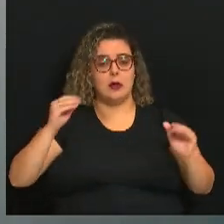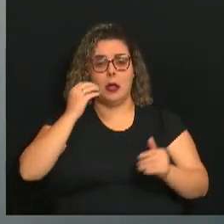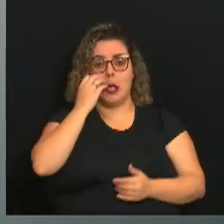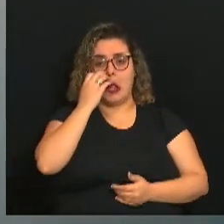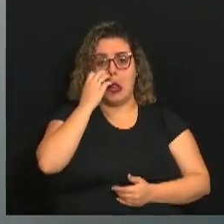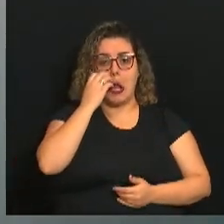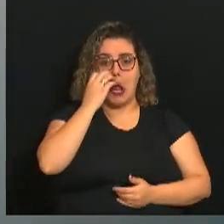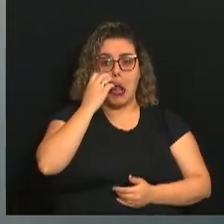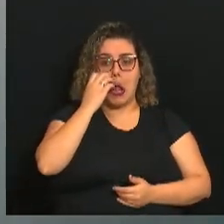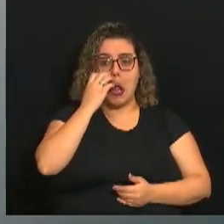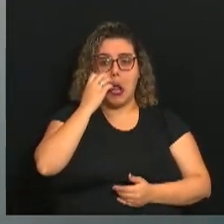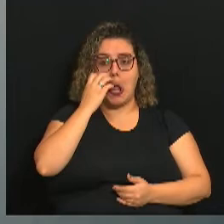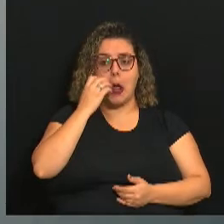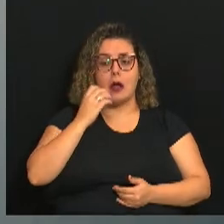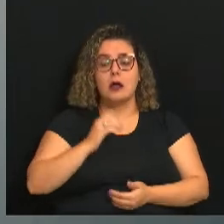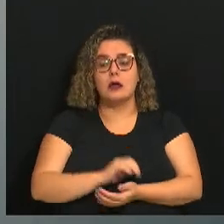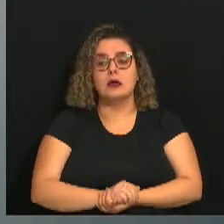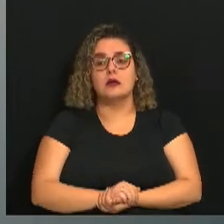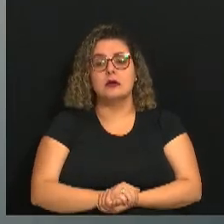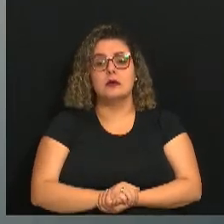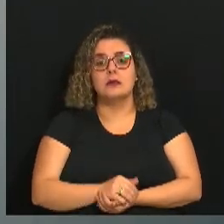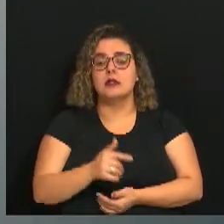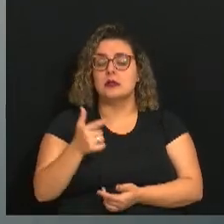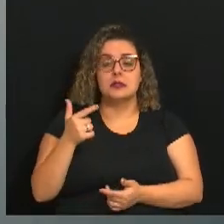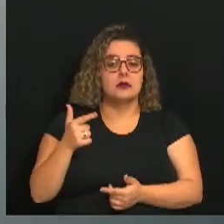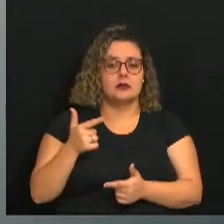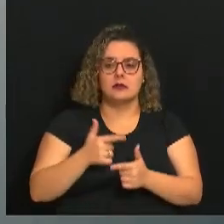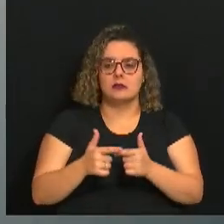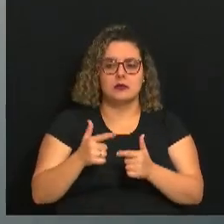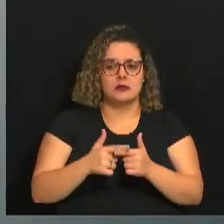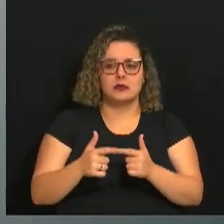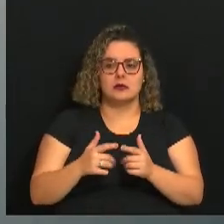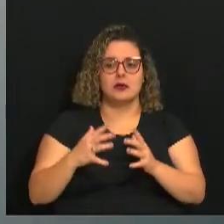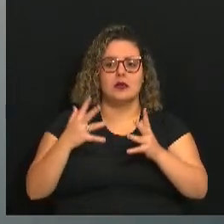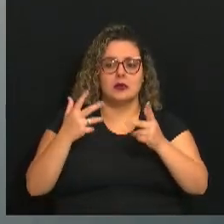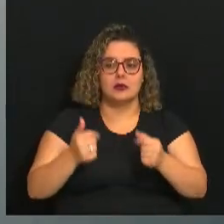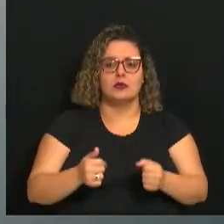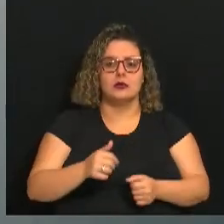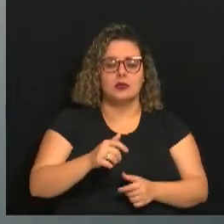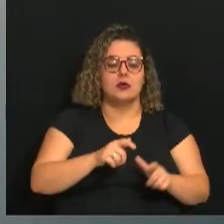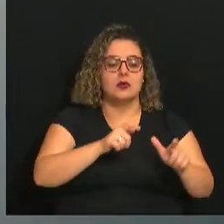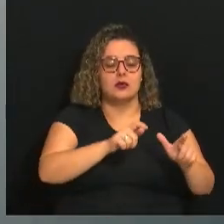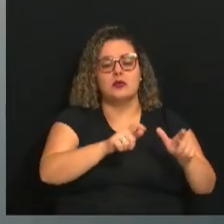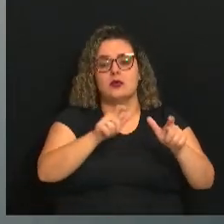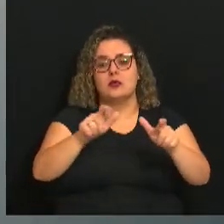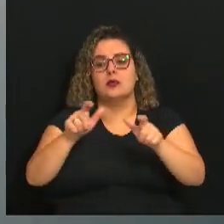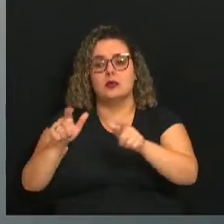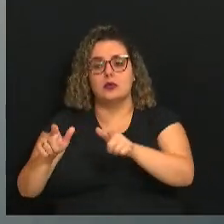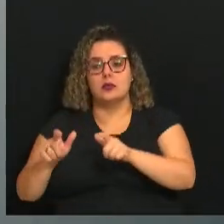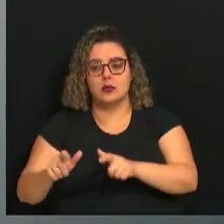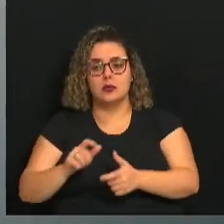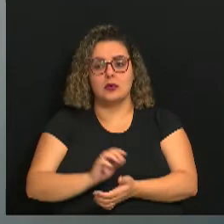a felicidade de não ter tido esse tipo de problema. Todos os postos doadores estão preenchidos,